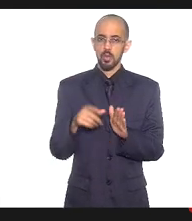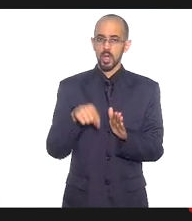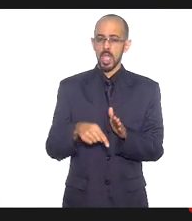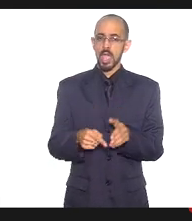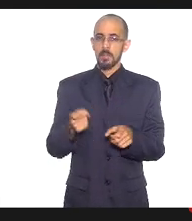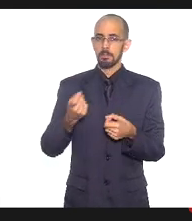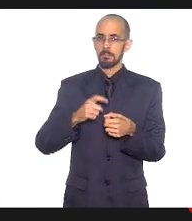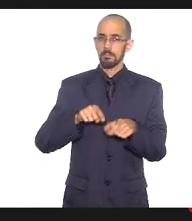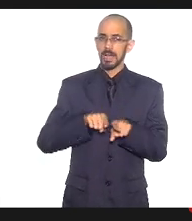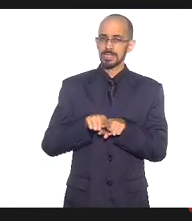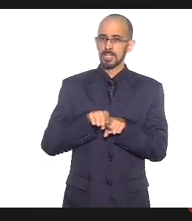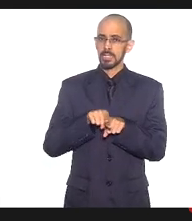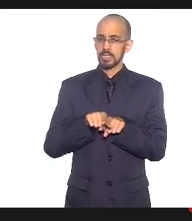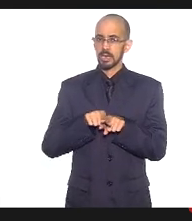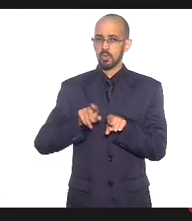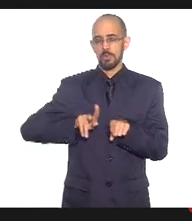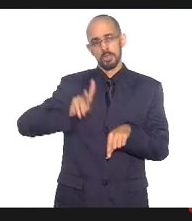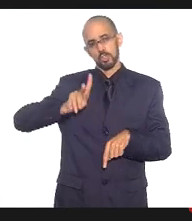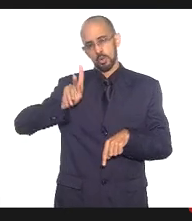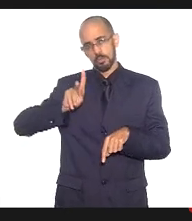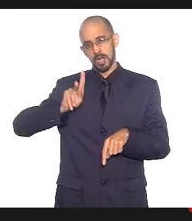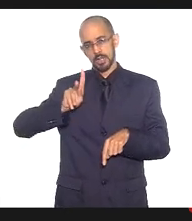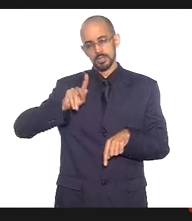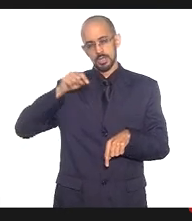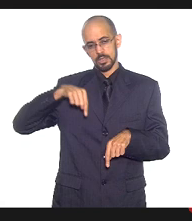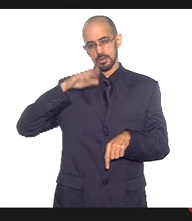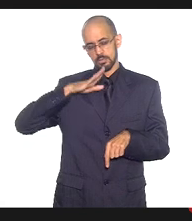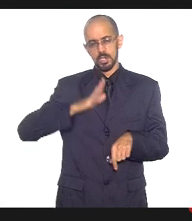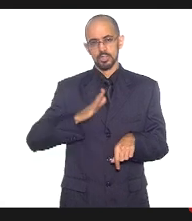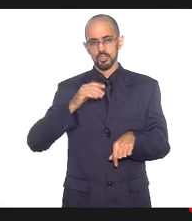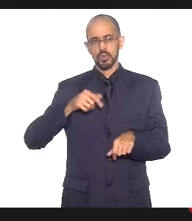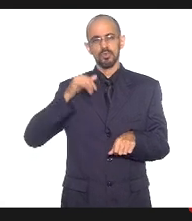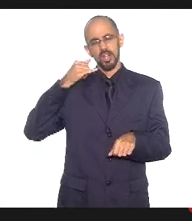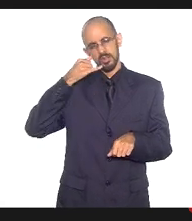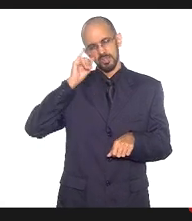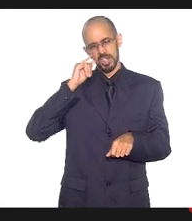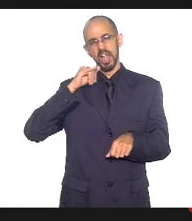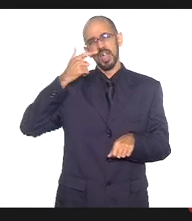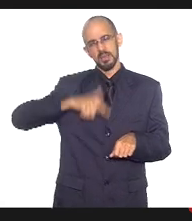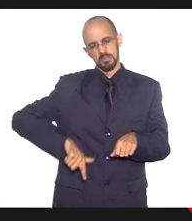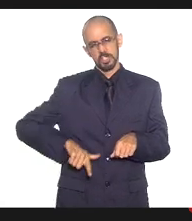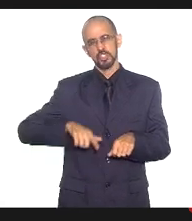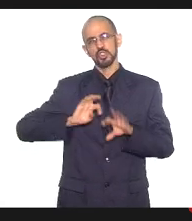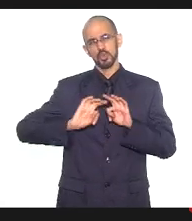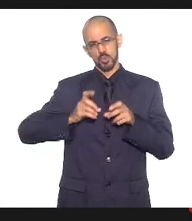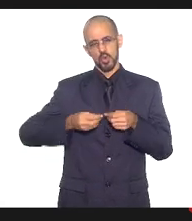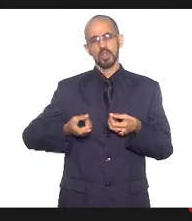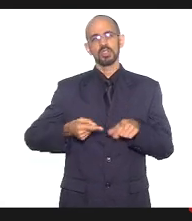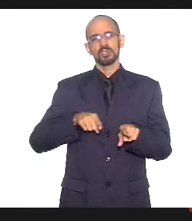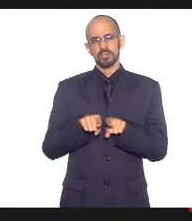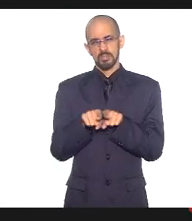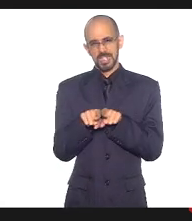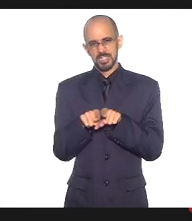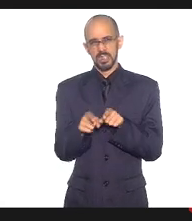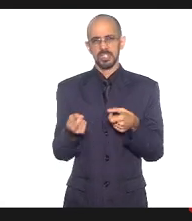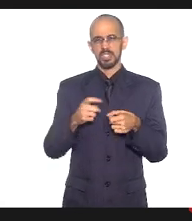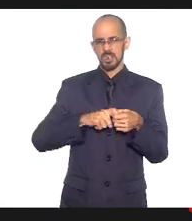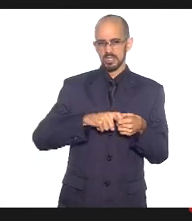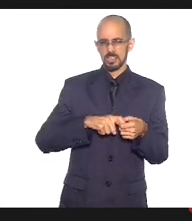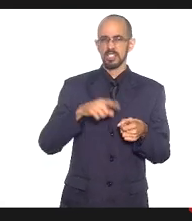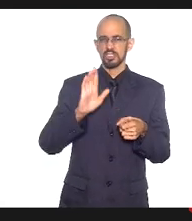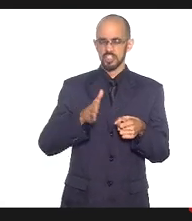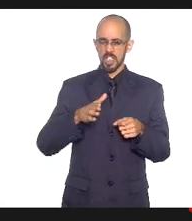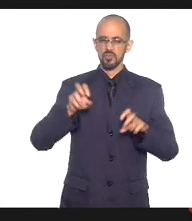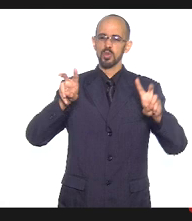no pré-sal, e já elucidadas aqui, vou poupar os senhores de repetir as parcerias, porque acho que já foi tema bastante